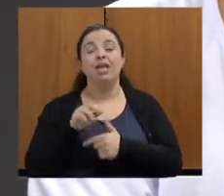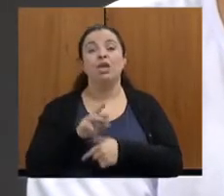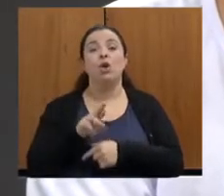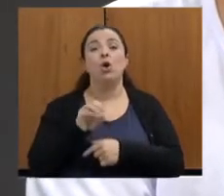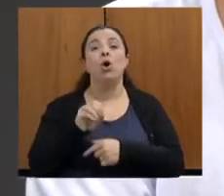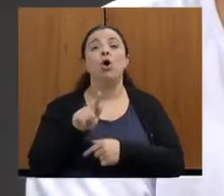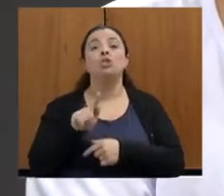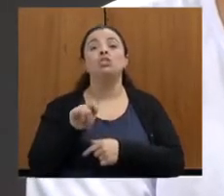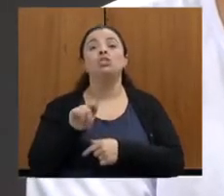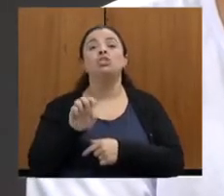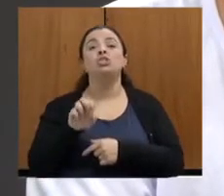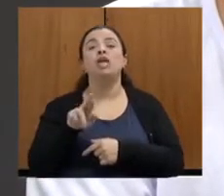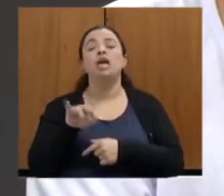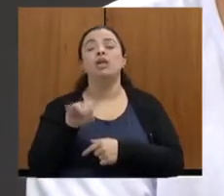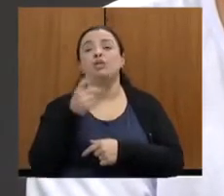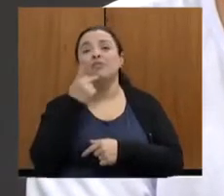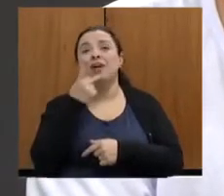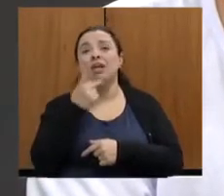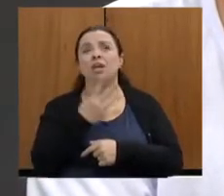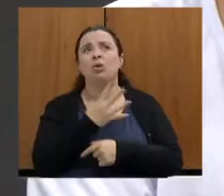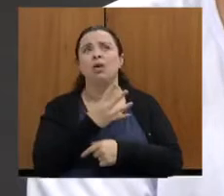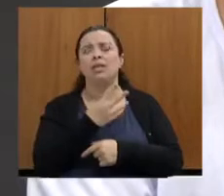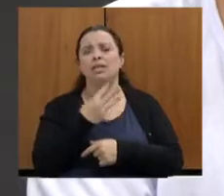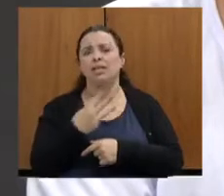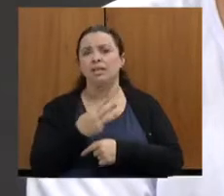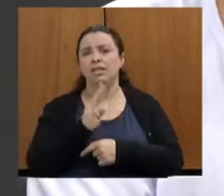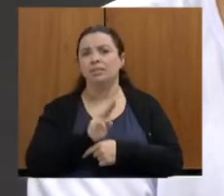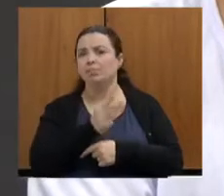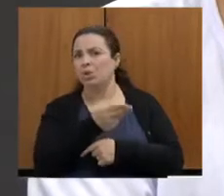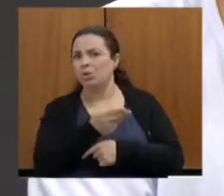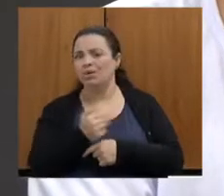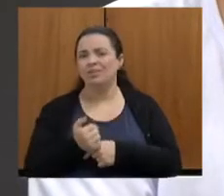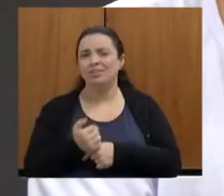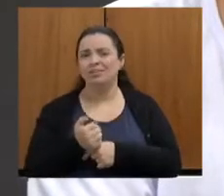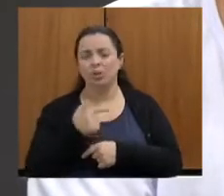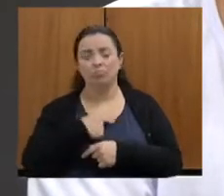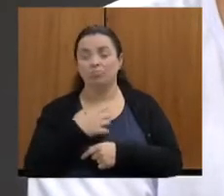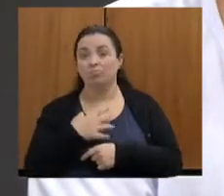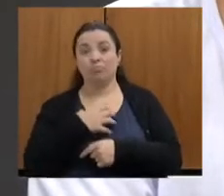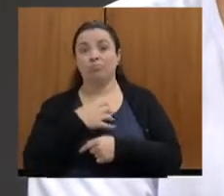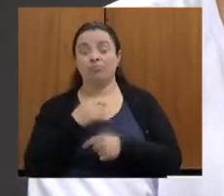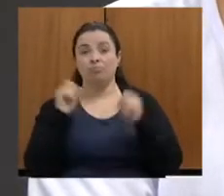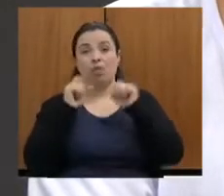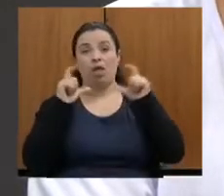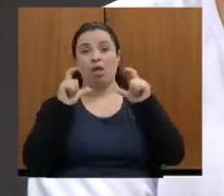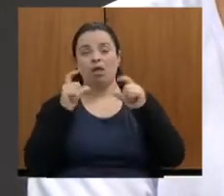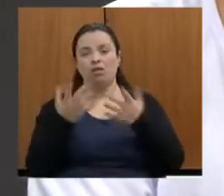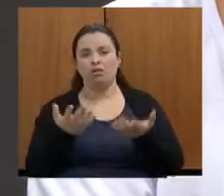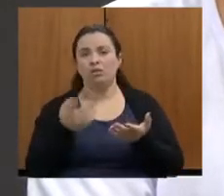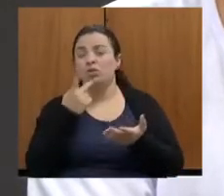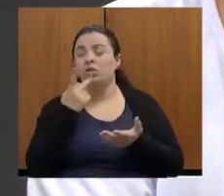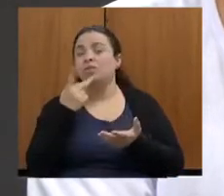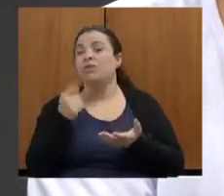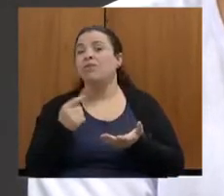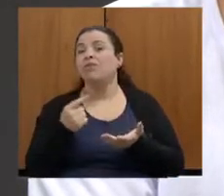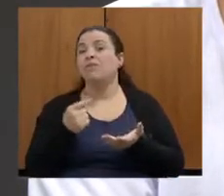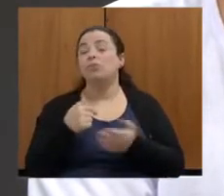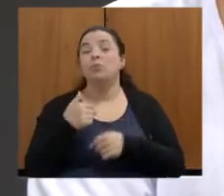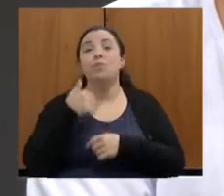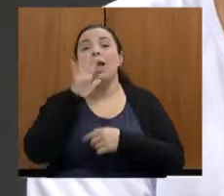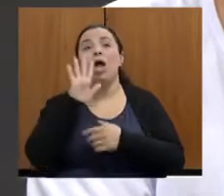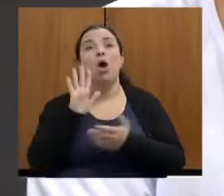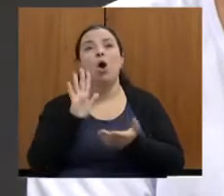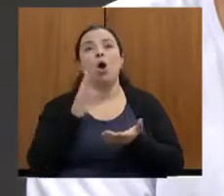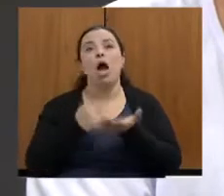aí né de 43 milhões né nós está falando mal crime ambiental do mundo o maior acordo que tem foi de 150 milhões no